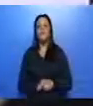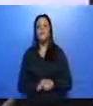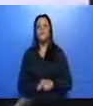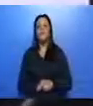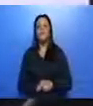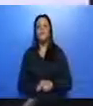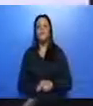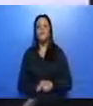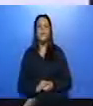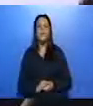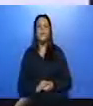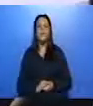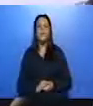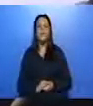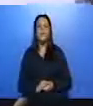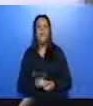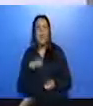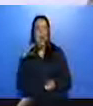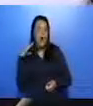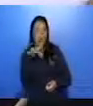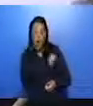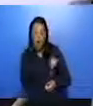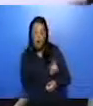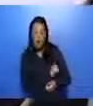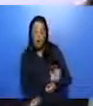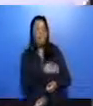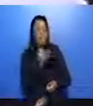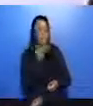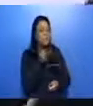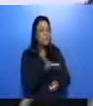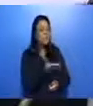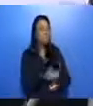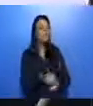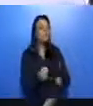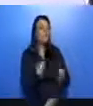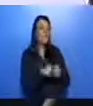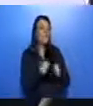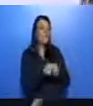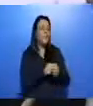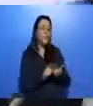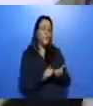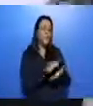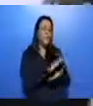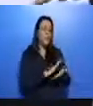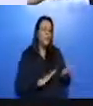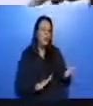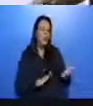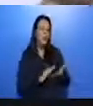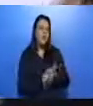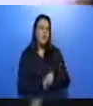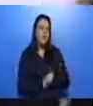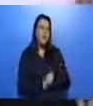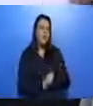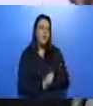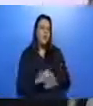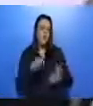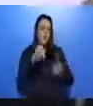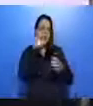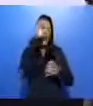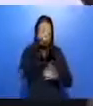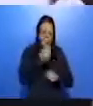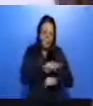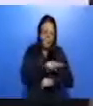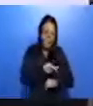Obviamente, vocês terão que fazer bastante exercícios de fixação, pegar bastante orações, dividir